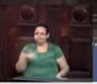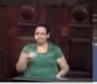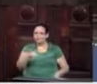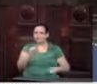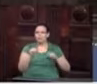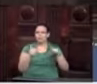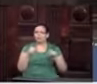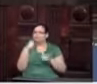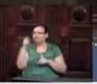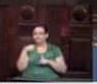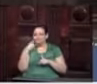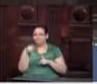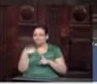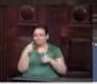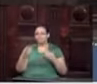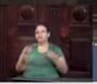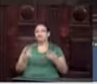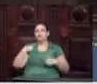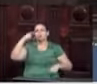Eu não sei